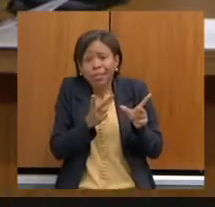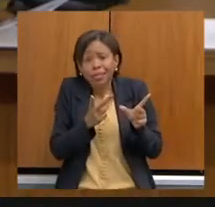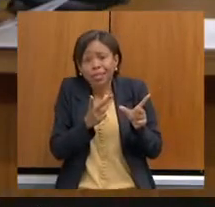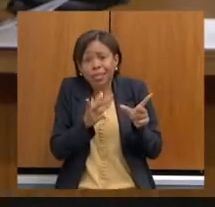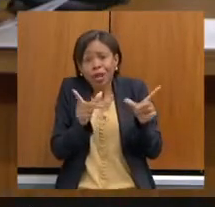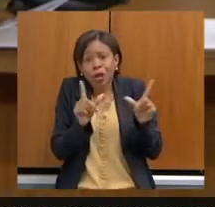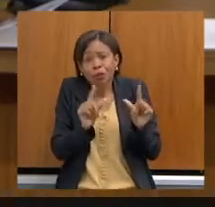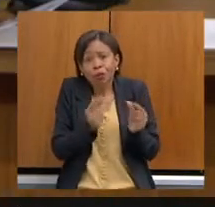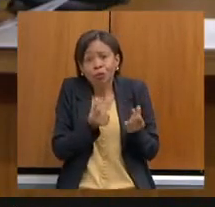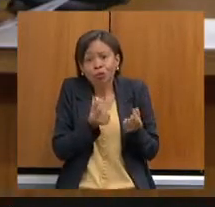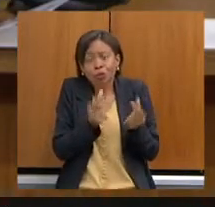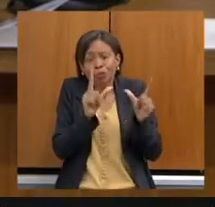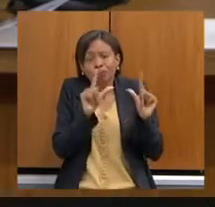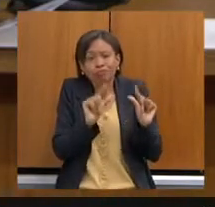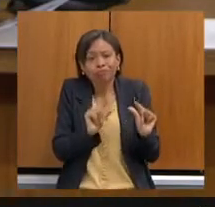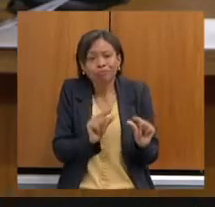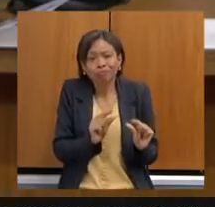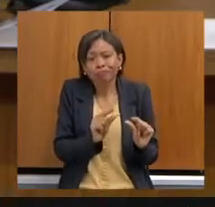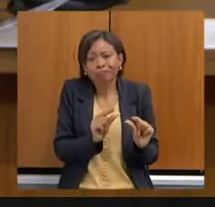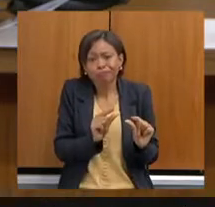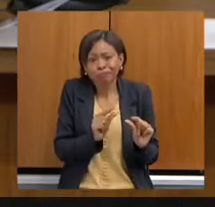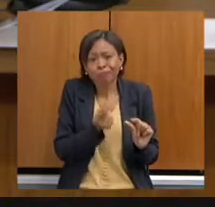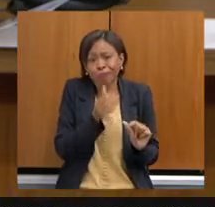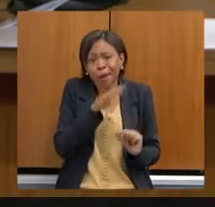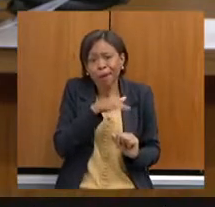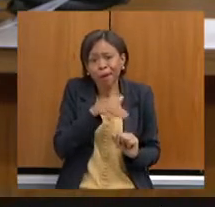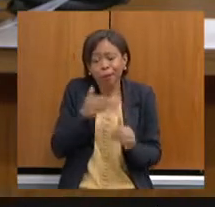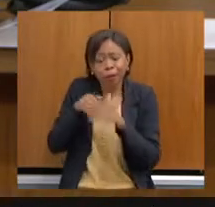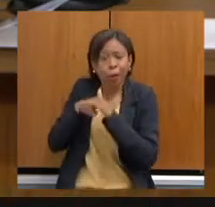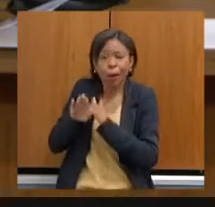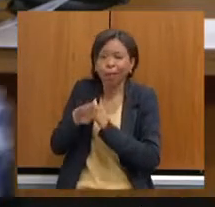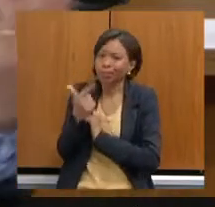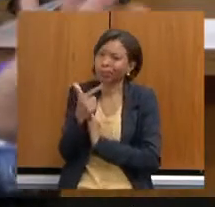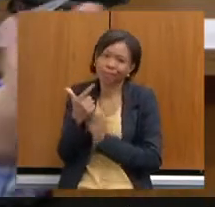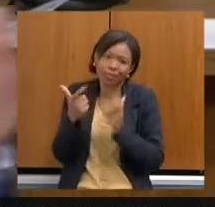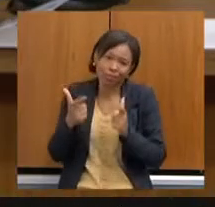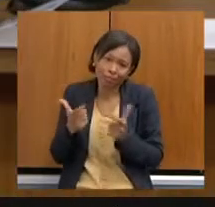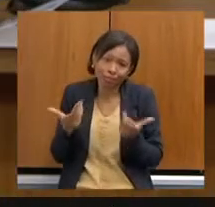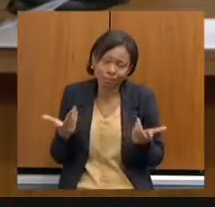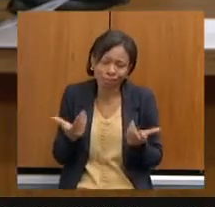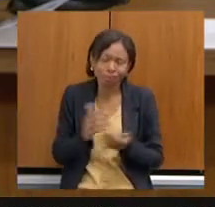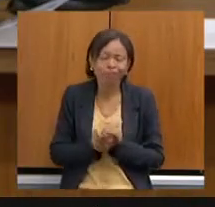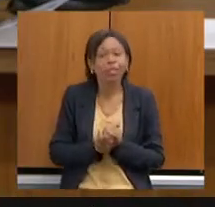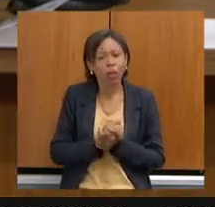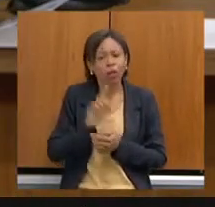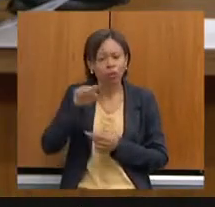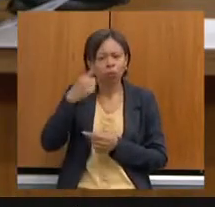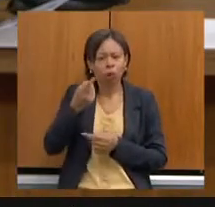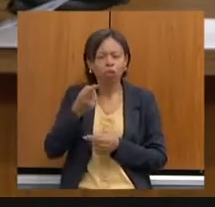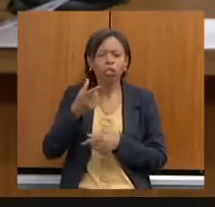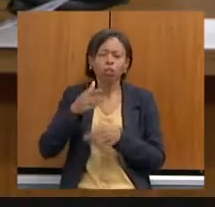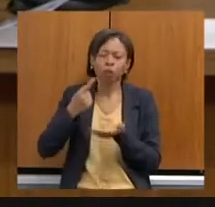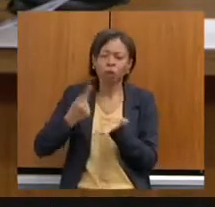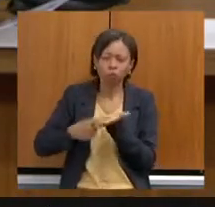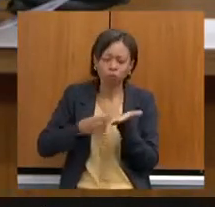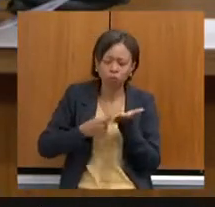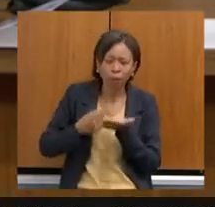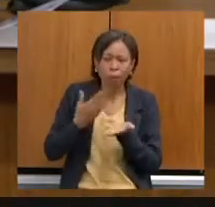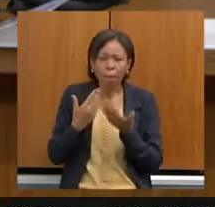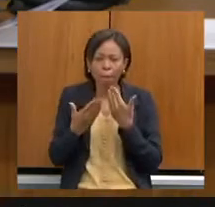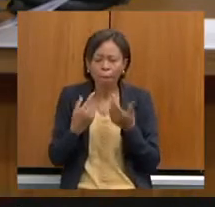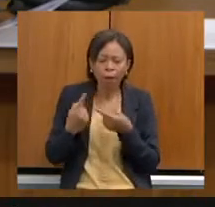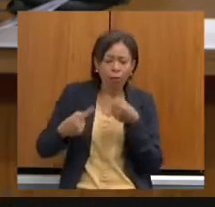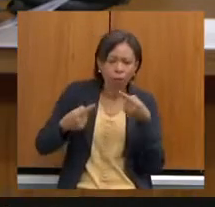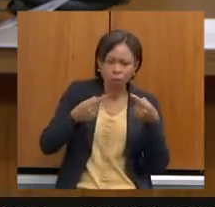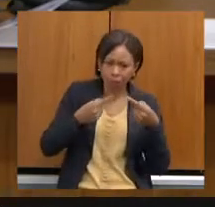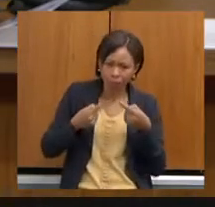preço menor e com isso vai só descapitalizar e e a gente vai depois ter oportunidade de discutir sobre as sensações de